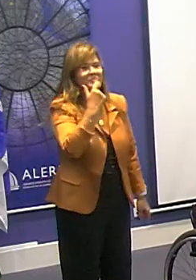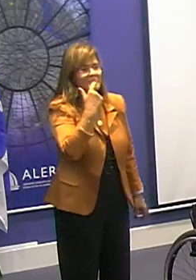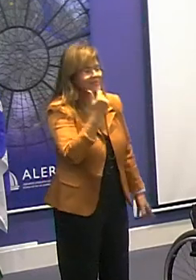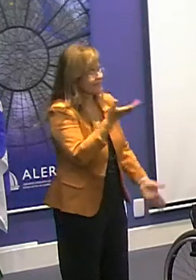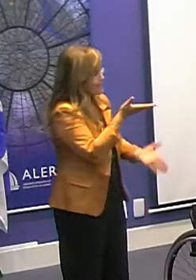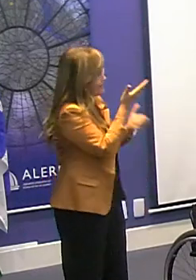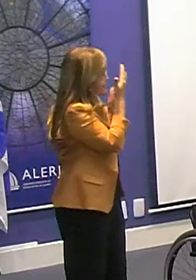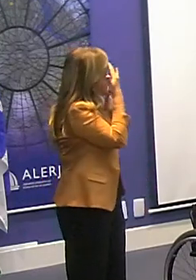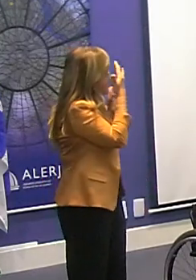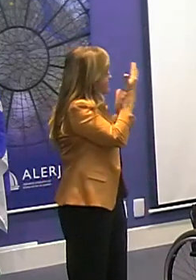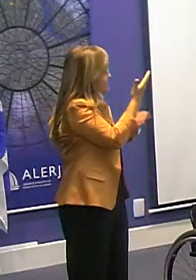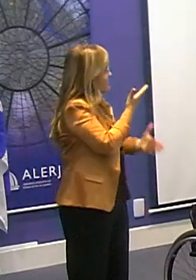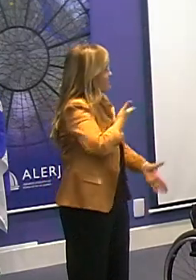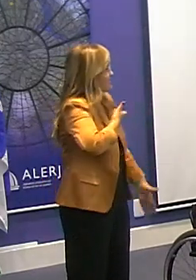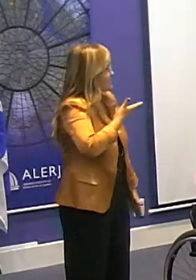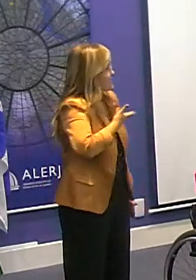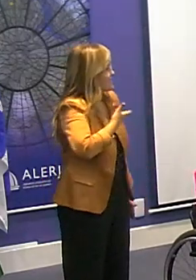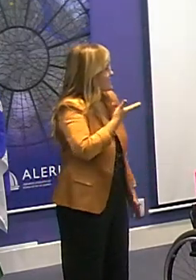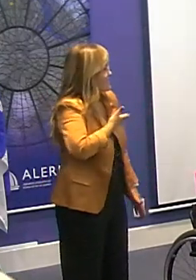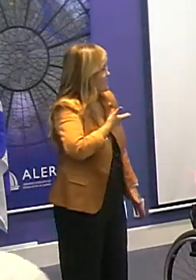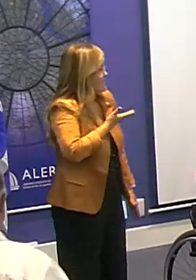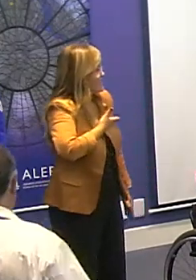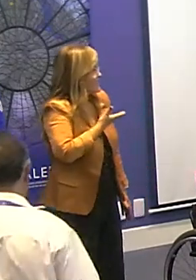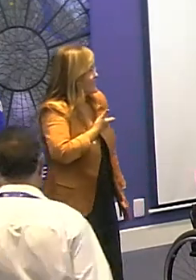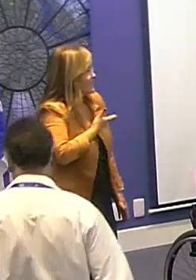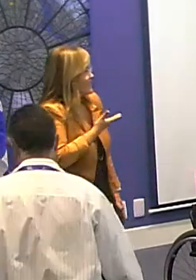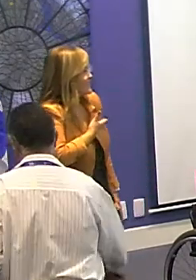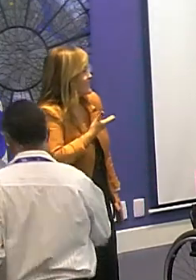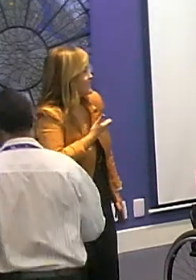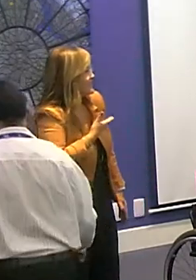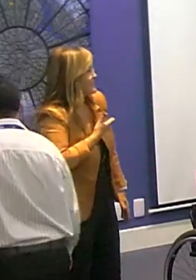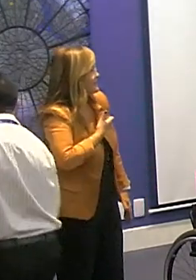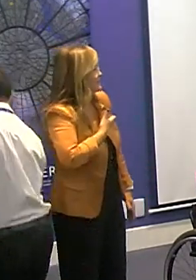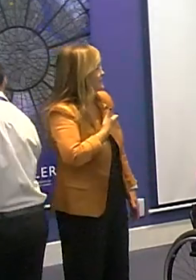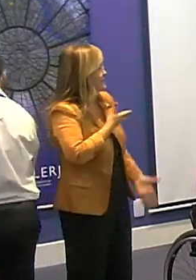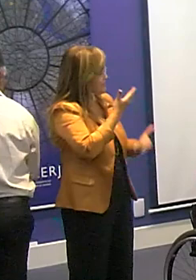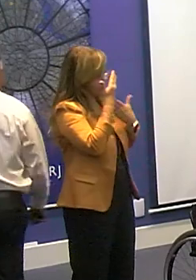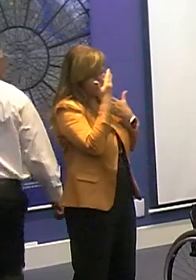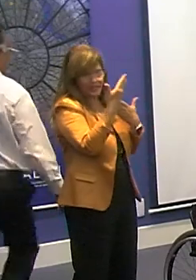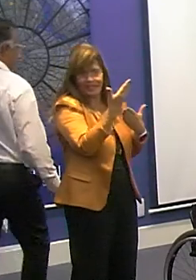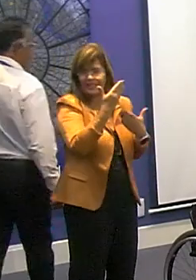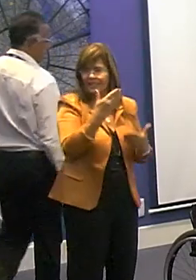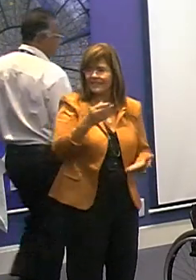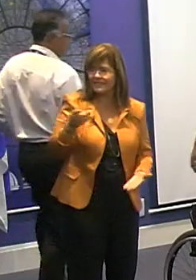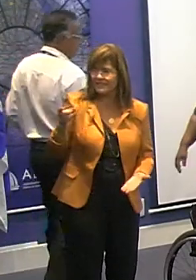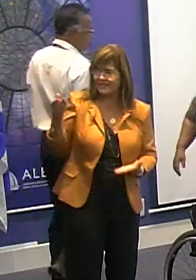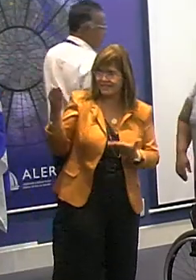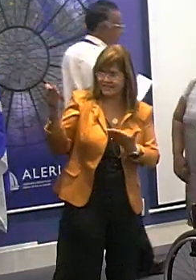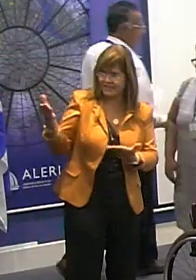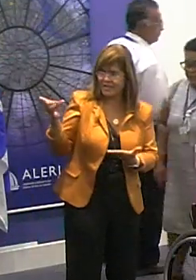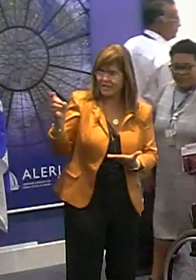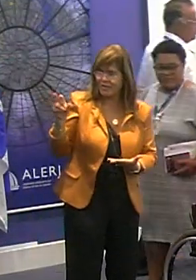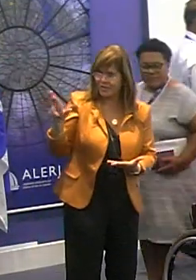Obrigado, minha amiga Ieda, presidente da Faperge. Doutor